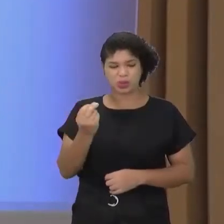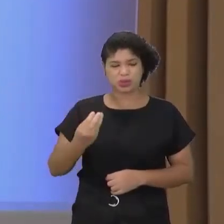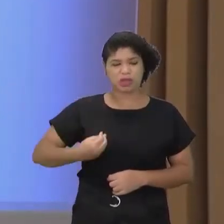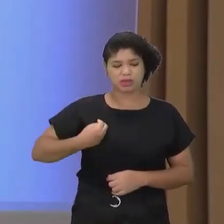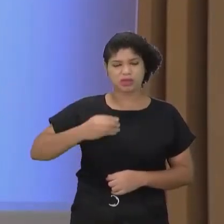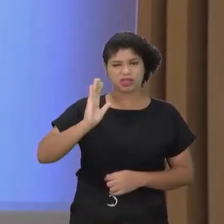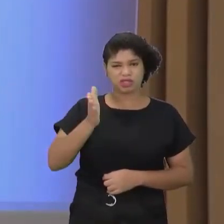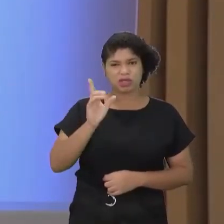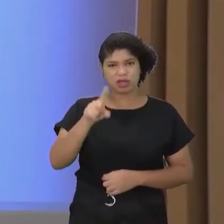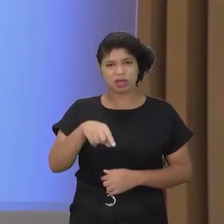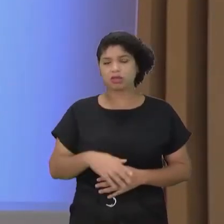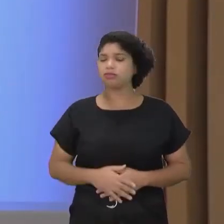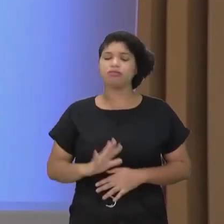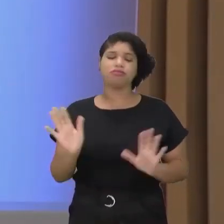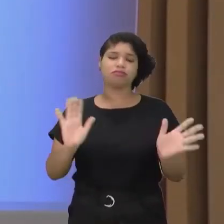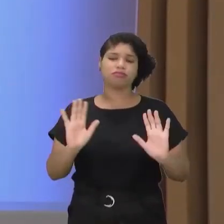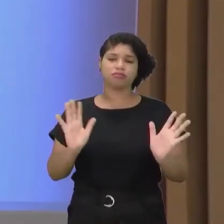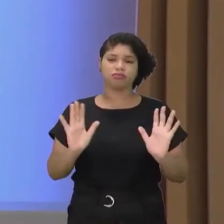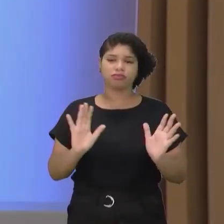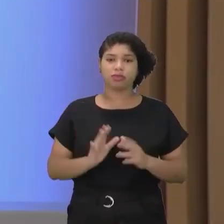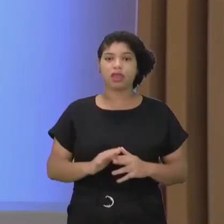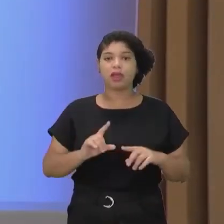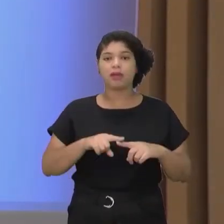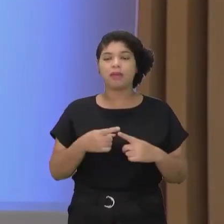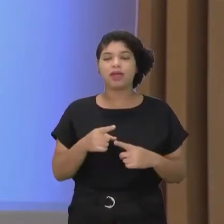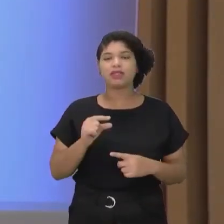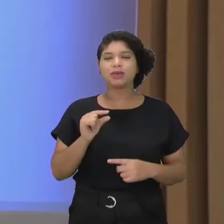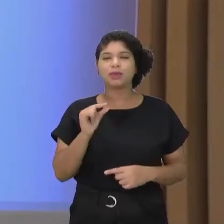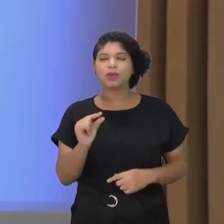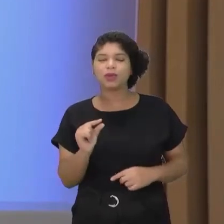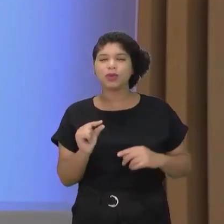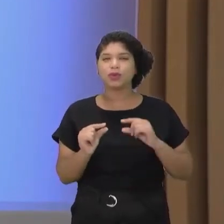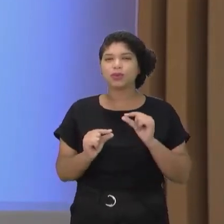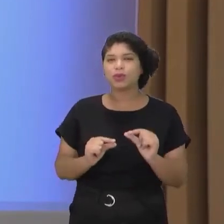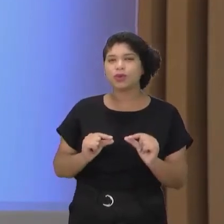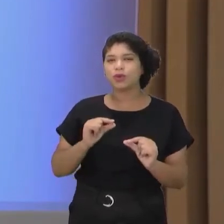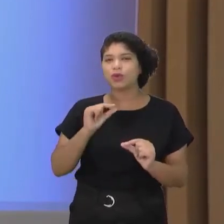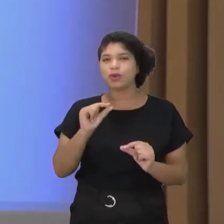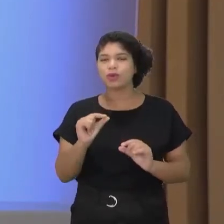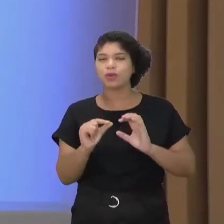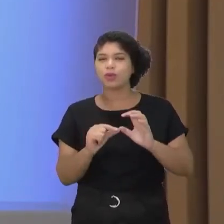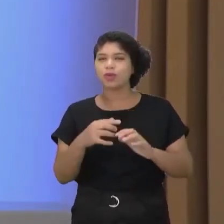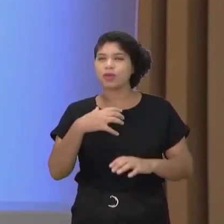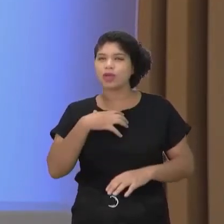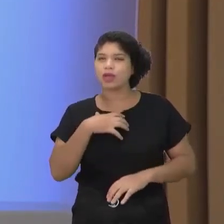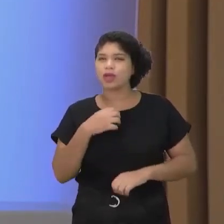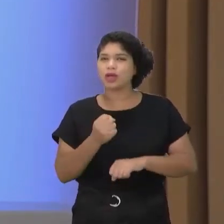já existia nem nada, mas pequenas mudanças nos nossos gestos, nas nossas